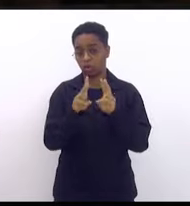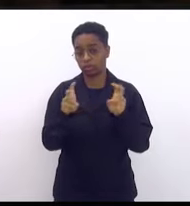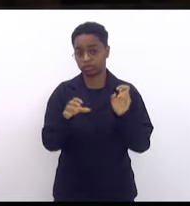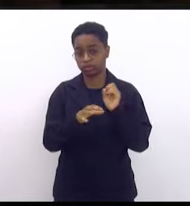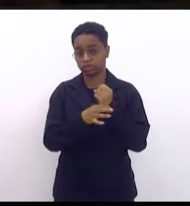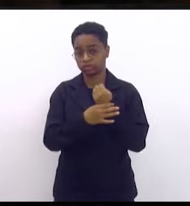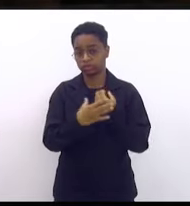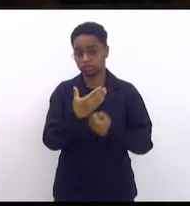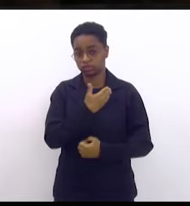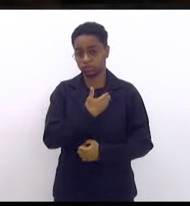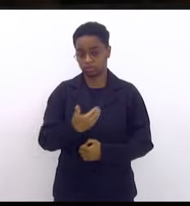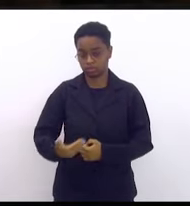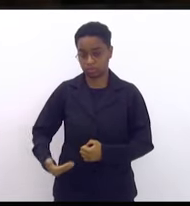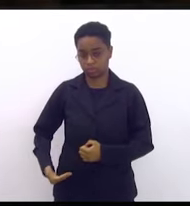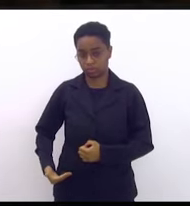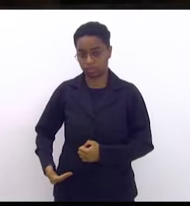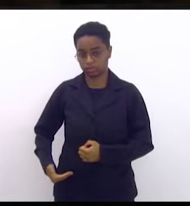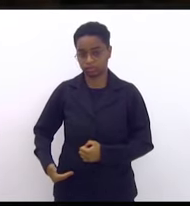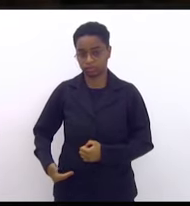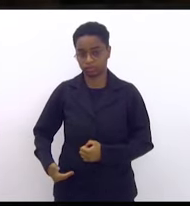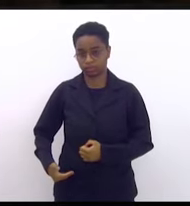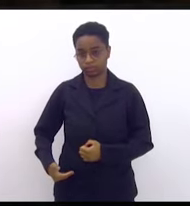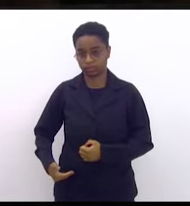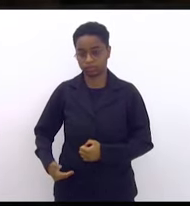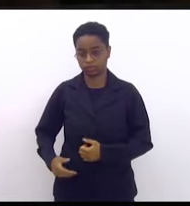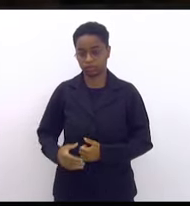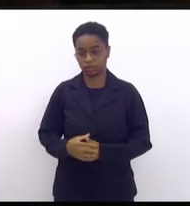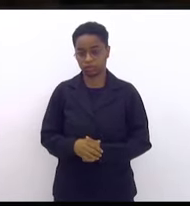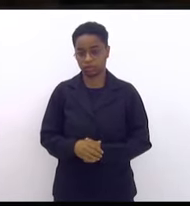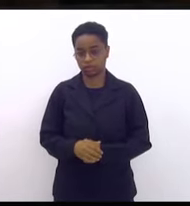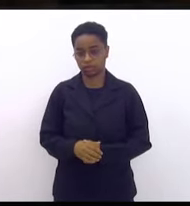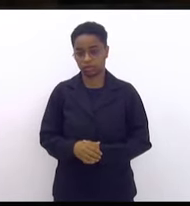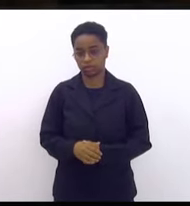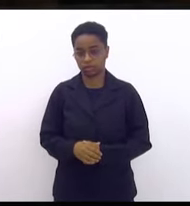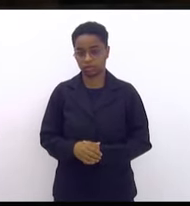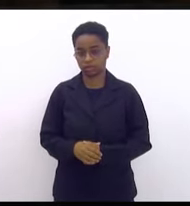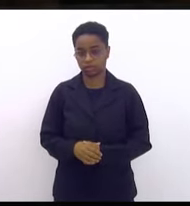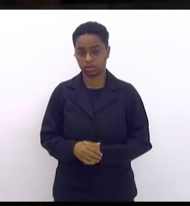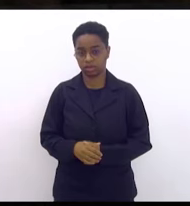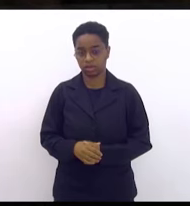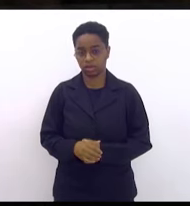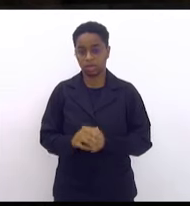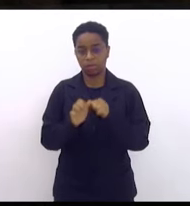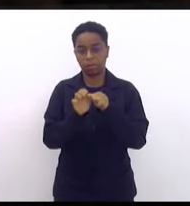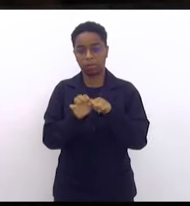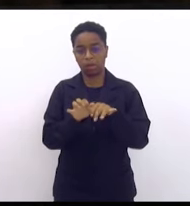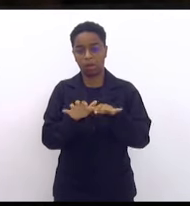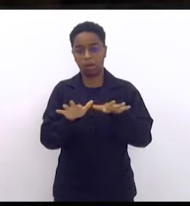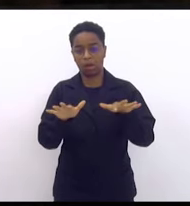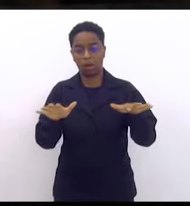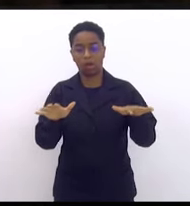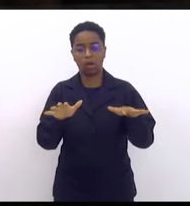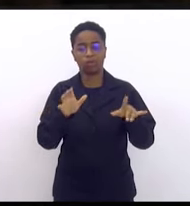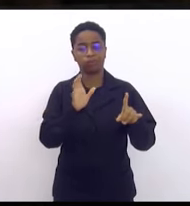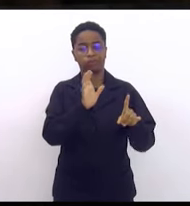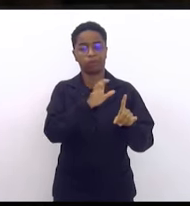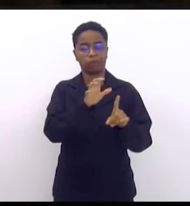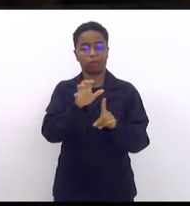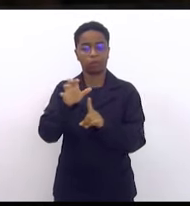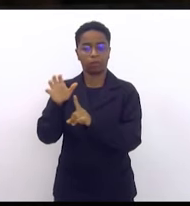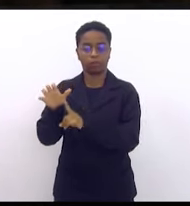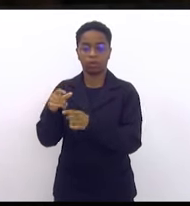pública entra água por todos os lados. Né? Ou seja,